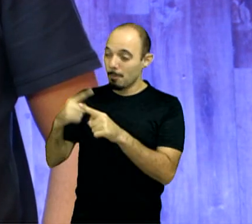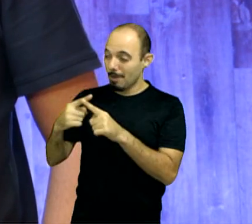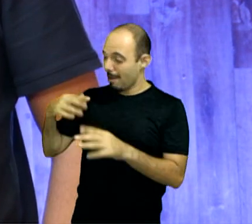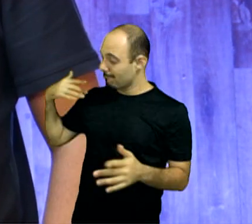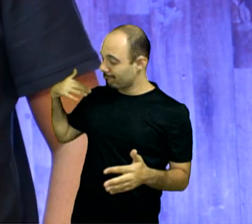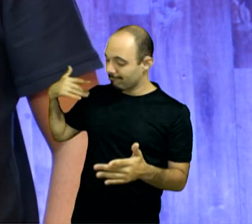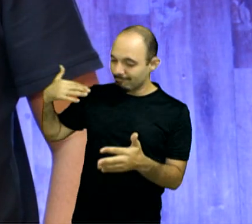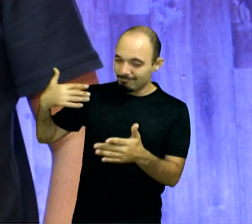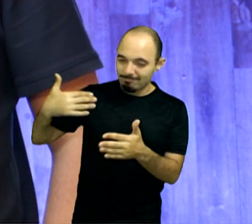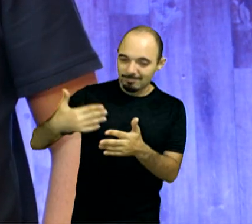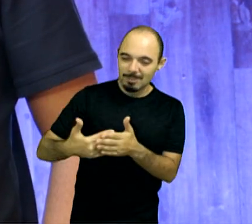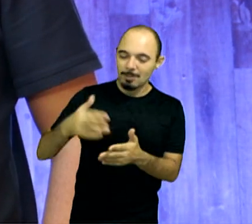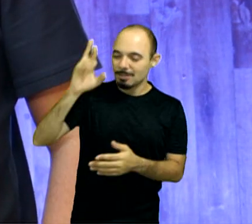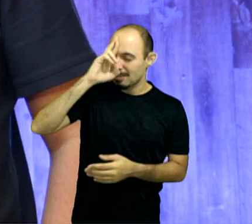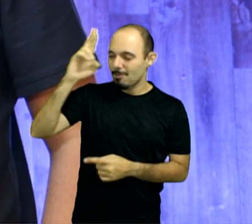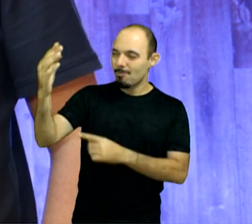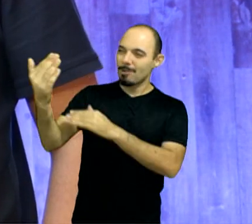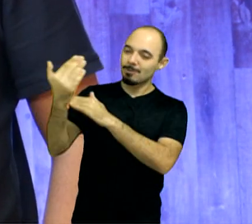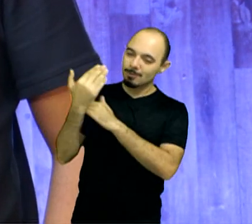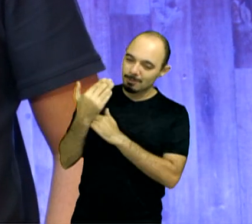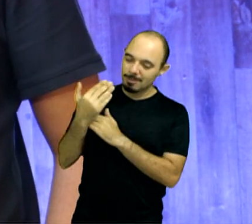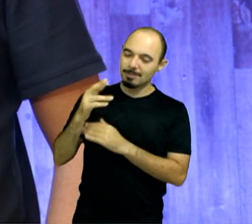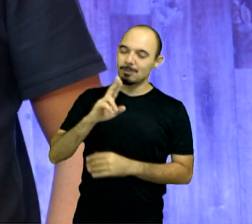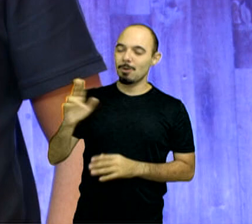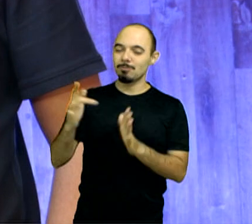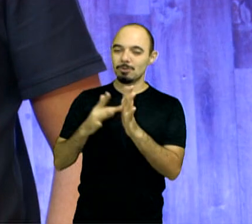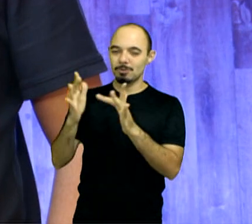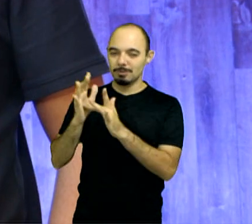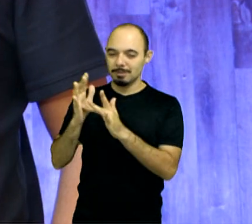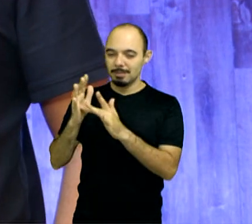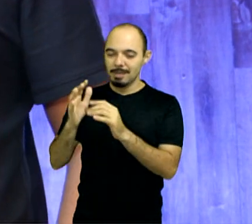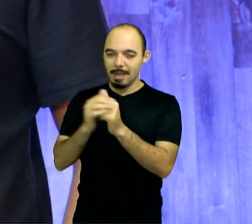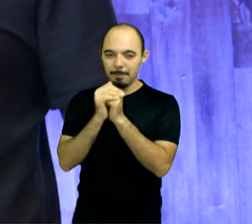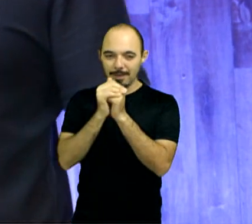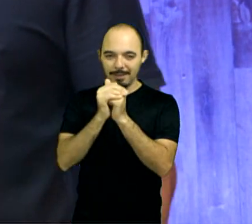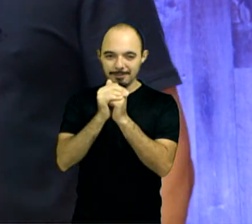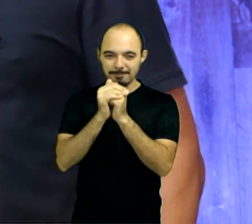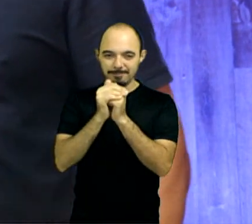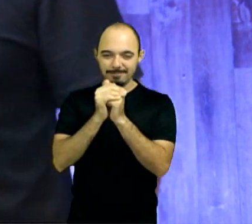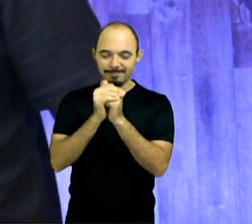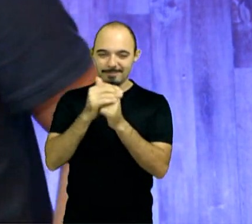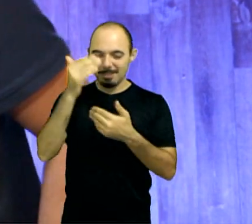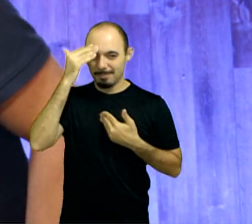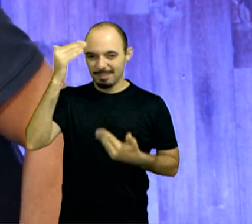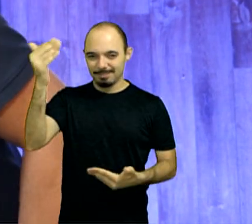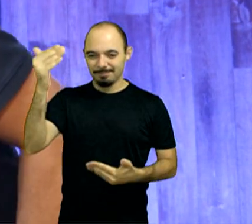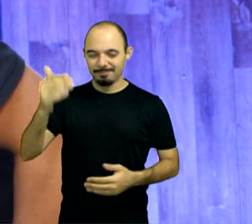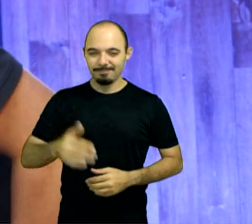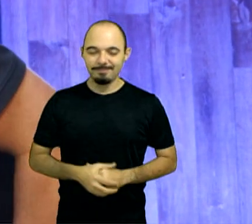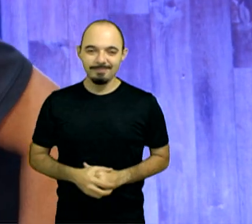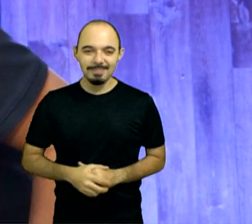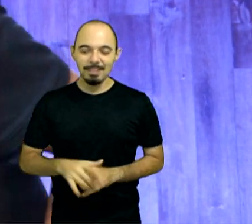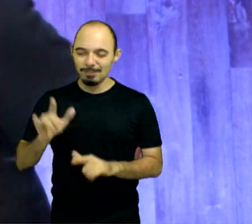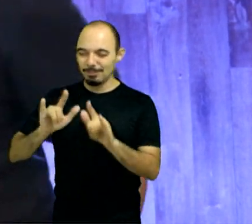o Senhor tem nos ajudado, em nome de Jesus. Amém, Senhor. Amém, te amo.